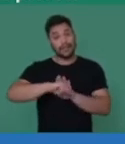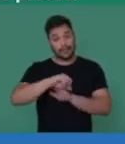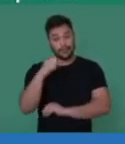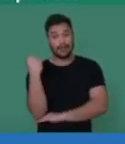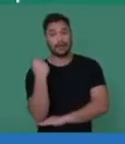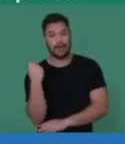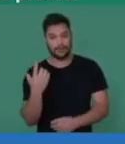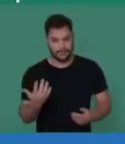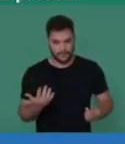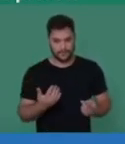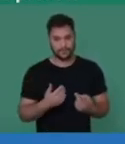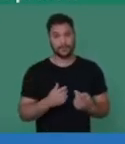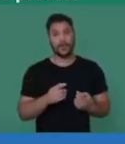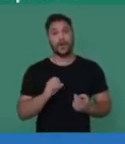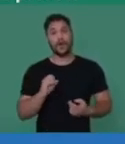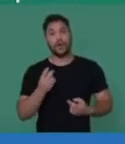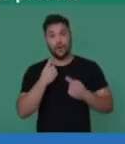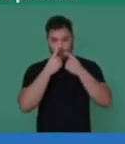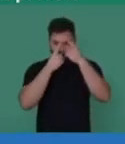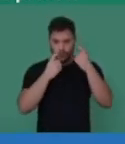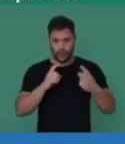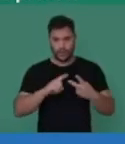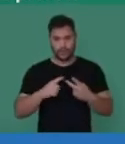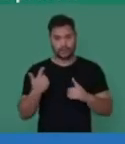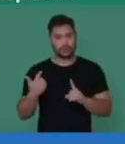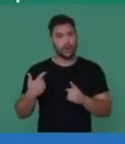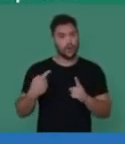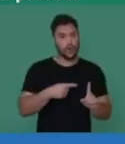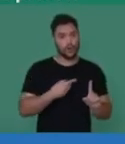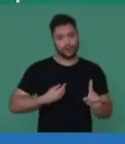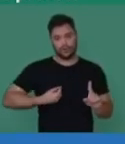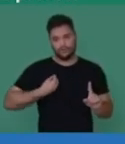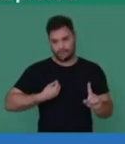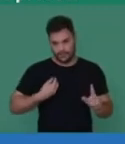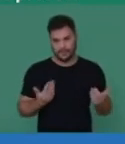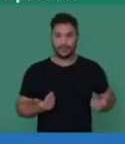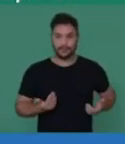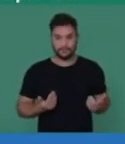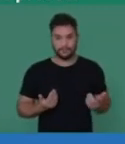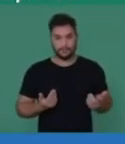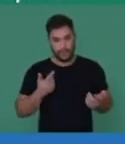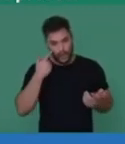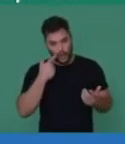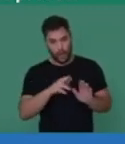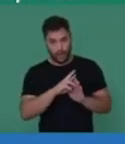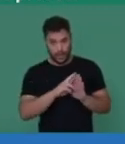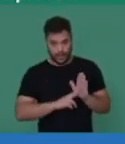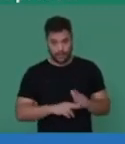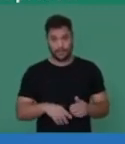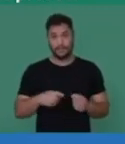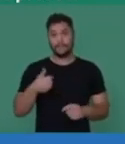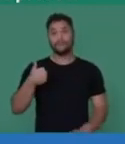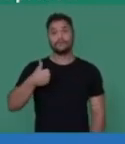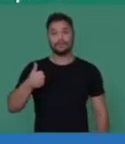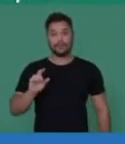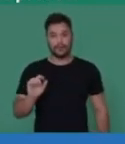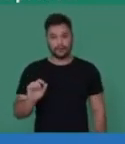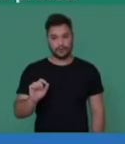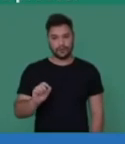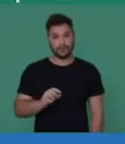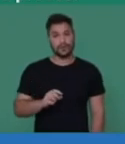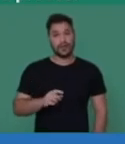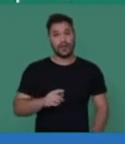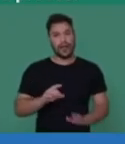hediondo ou com violência ou grave ameaça contra a pessoa, nos seguintes termos: 1. Suprimam-se